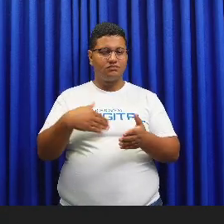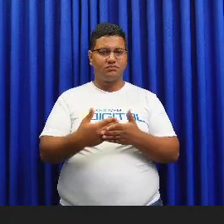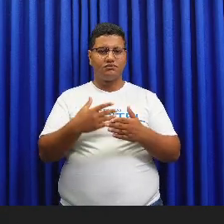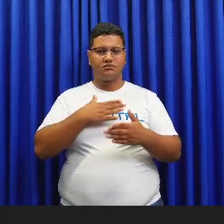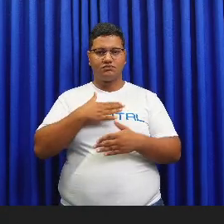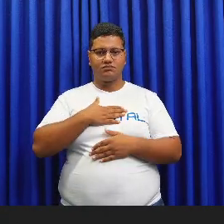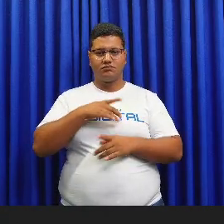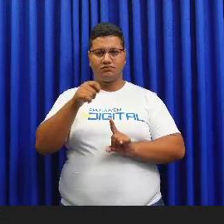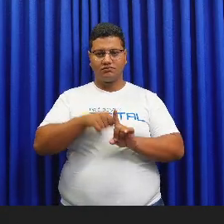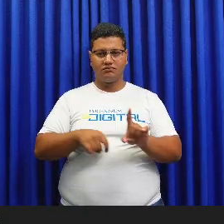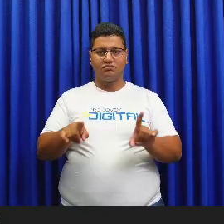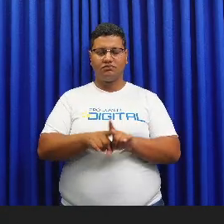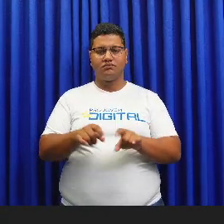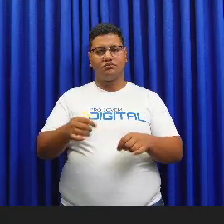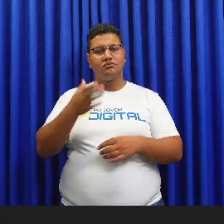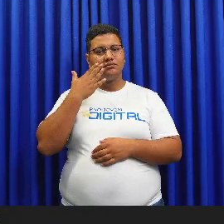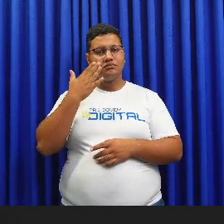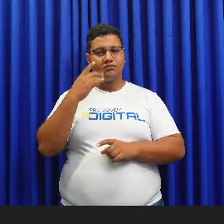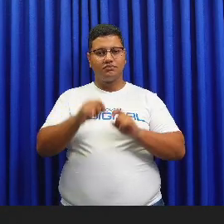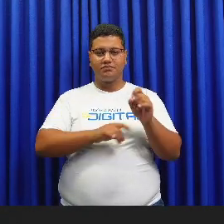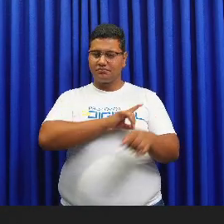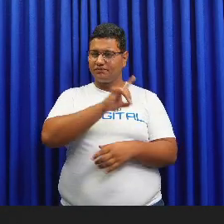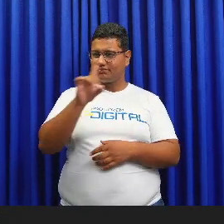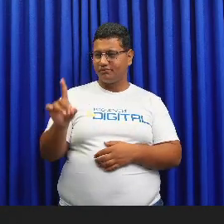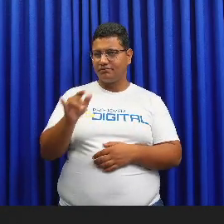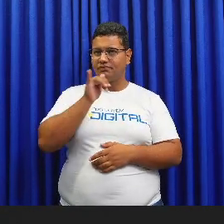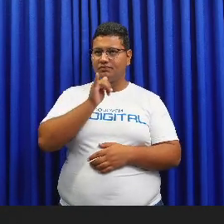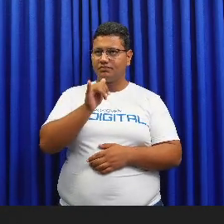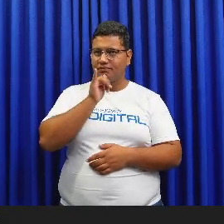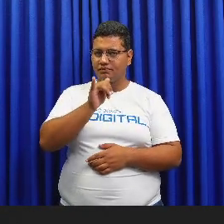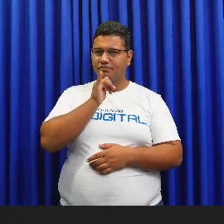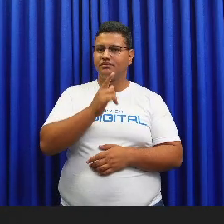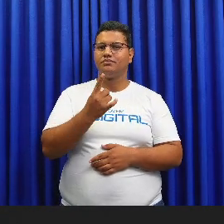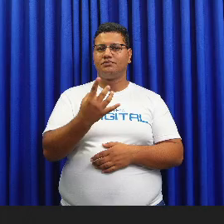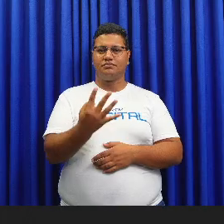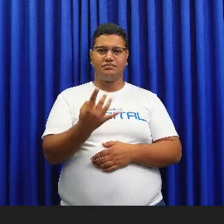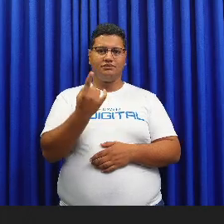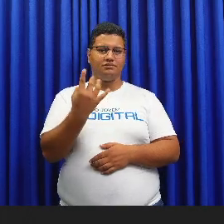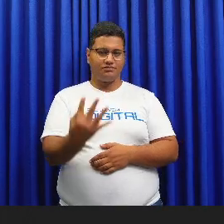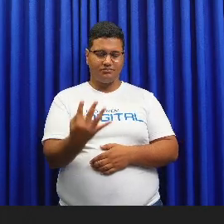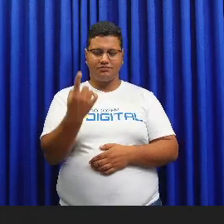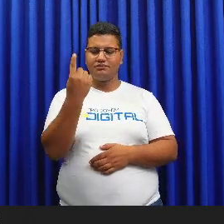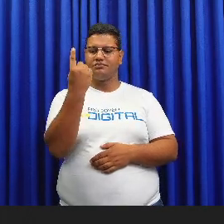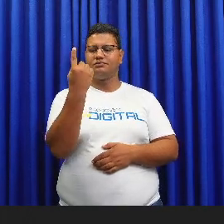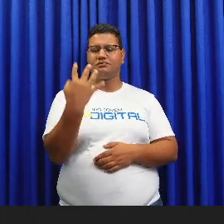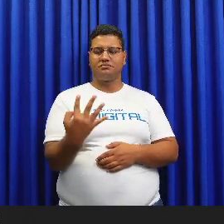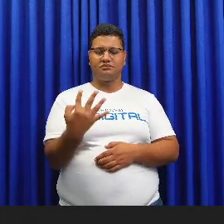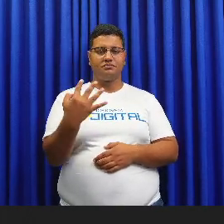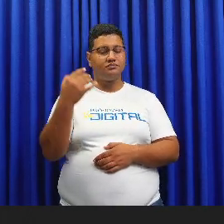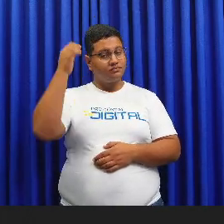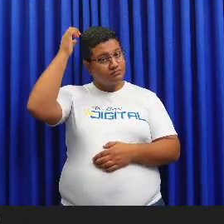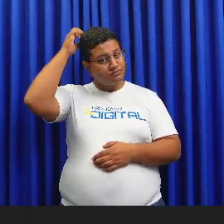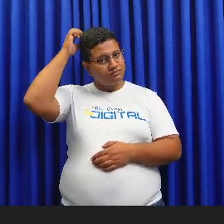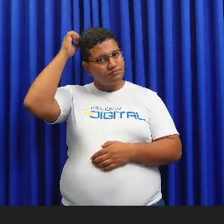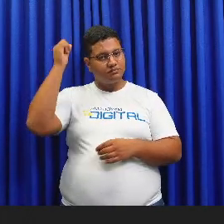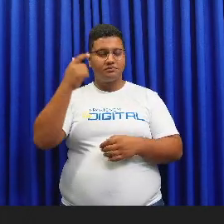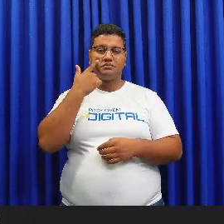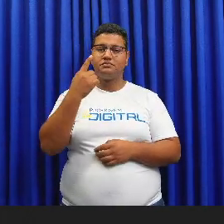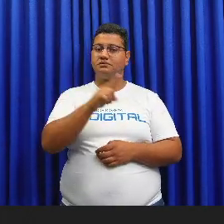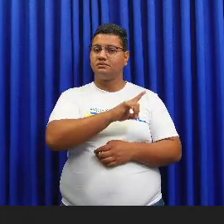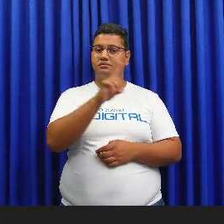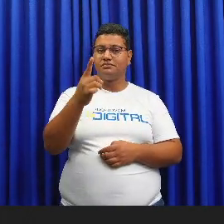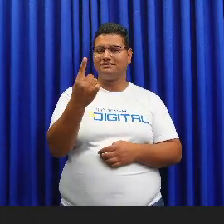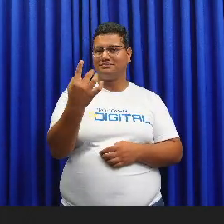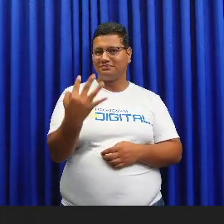do meu mês, e eu sei que no dia, aqui ó, 14, tá dando pra ver, bonitinho, dia